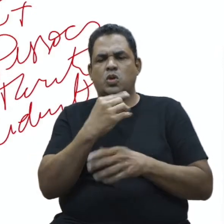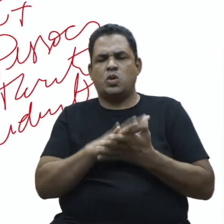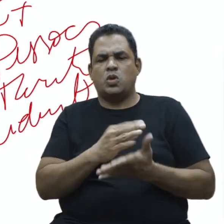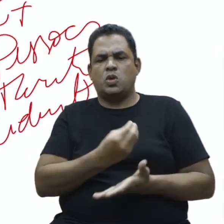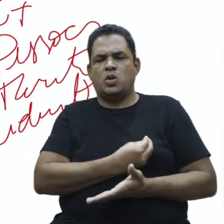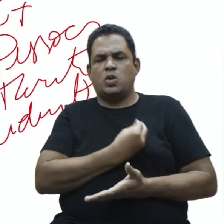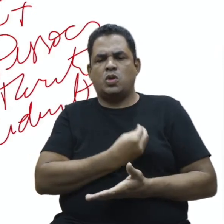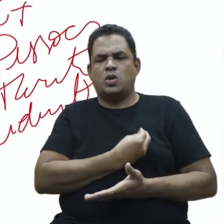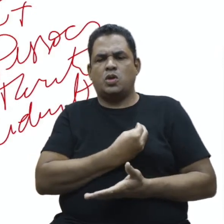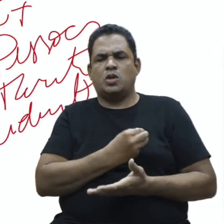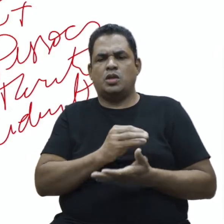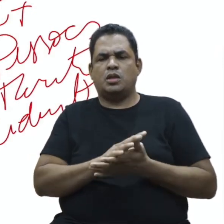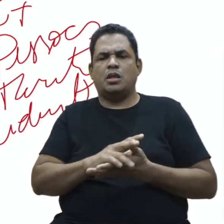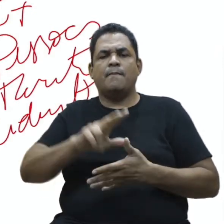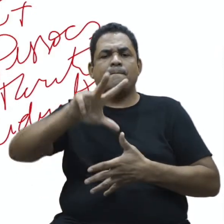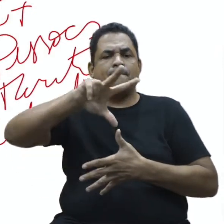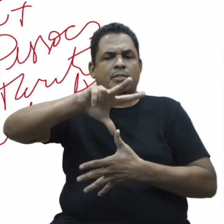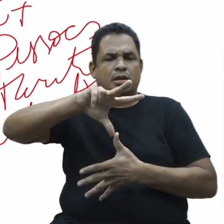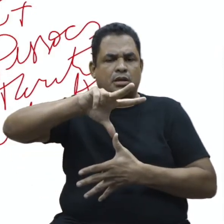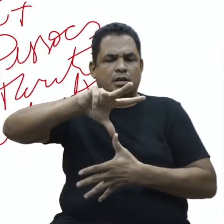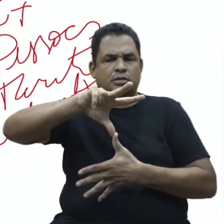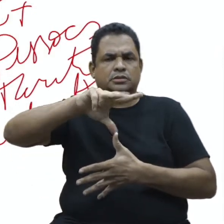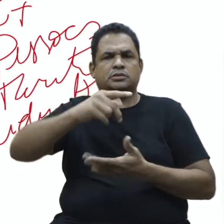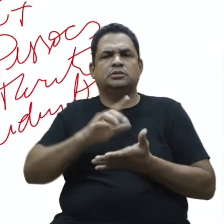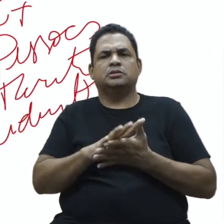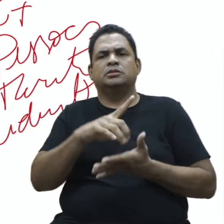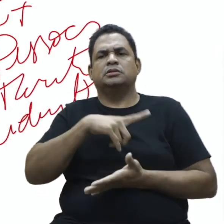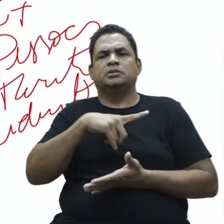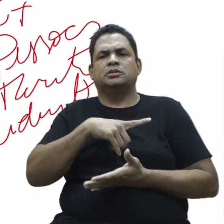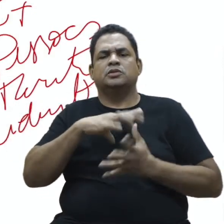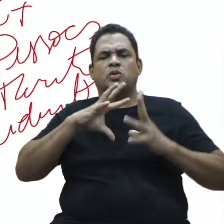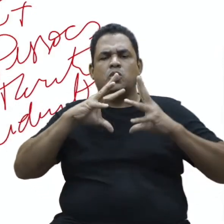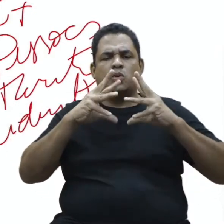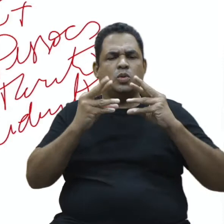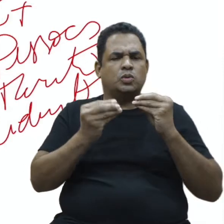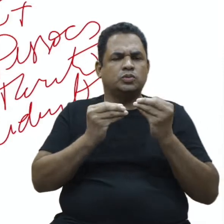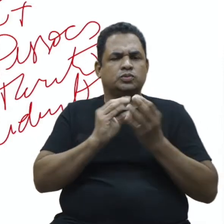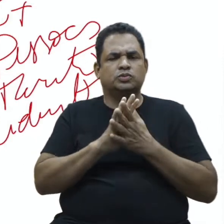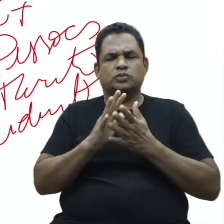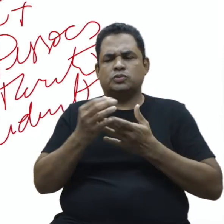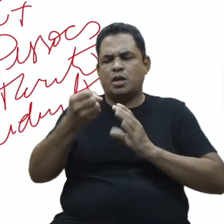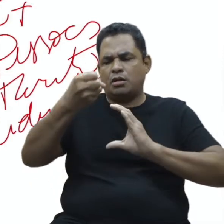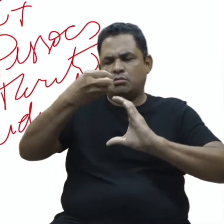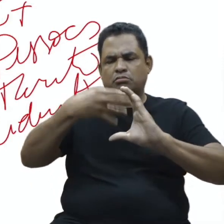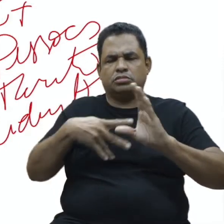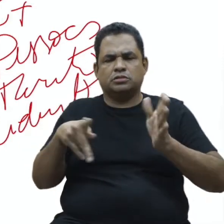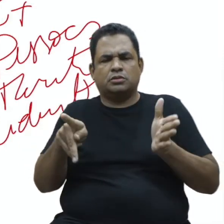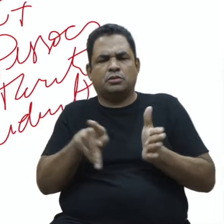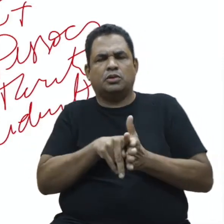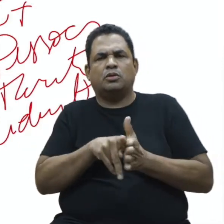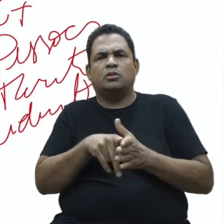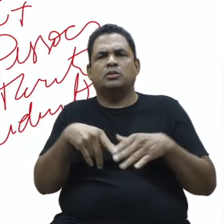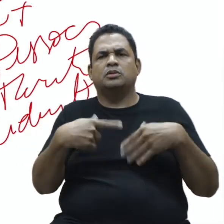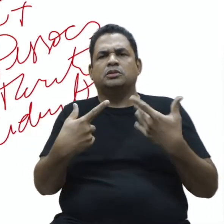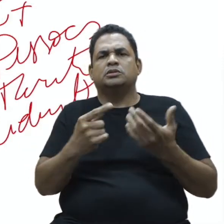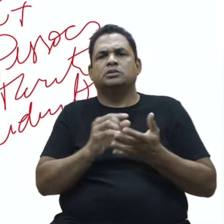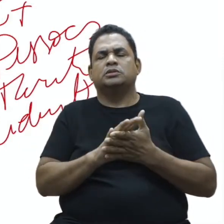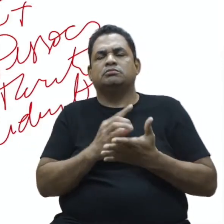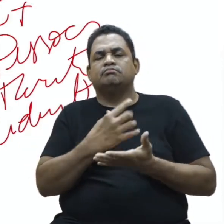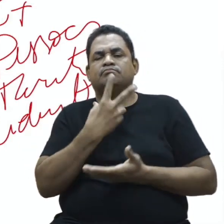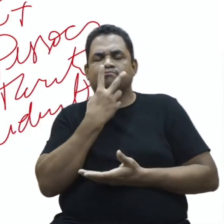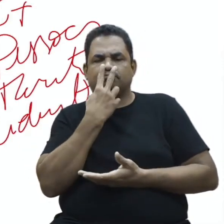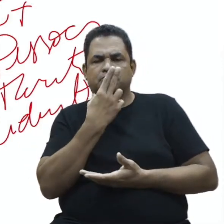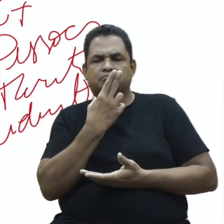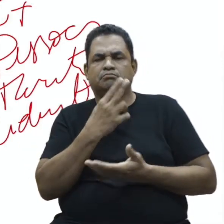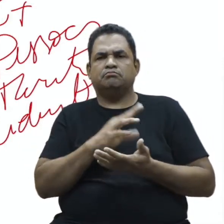na chamada América Latina. Nós temos toda uma característica que nos faz parecidos